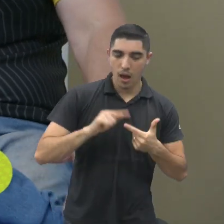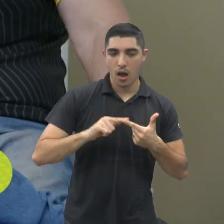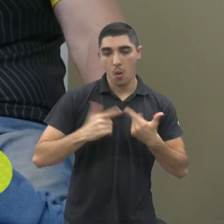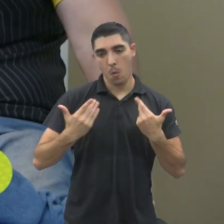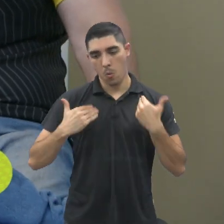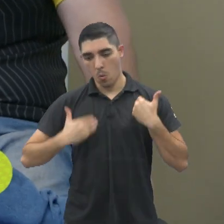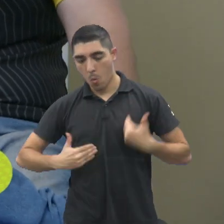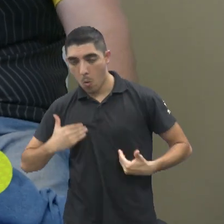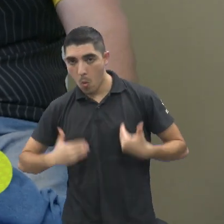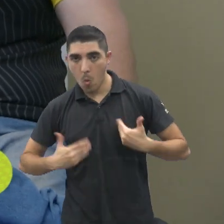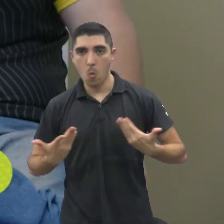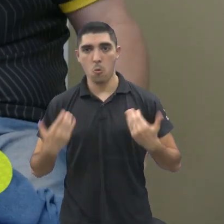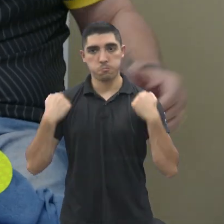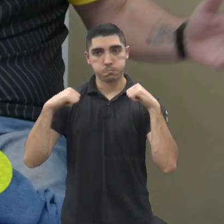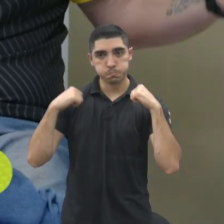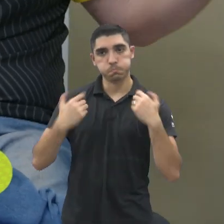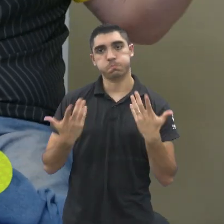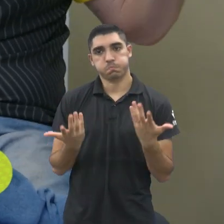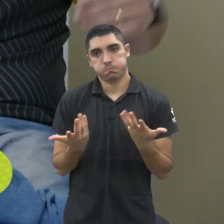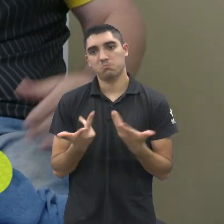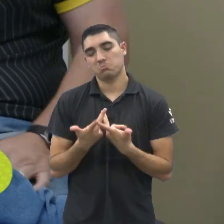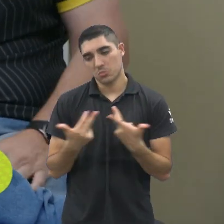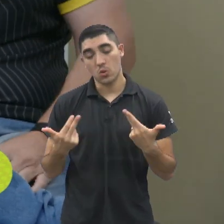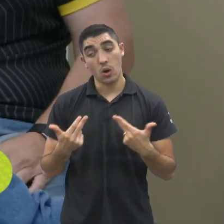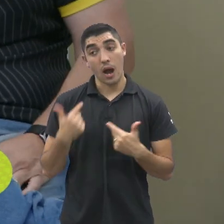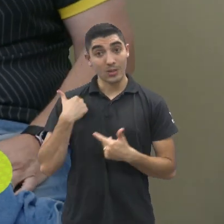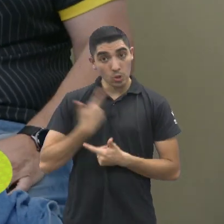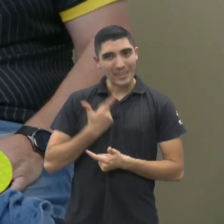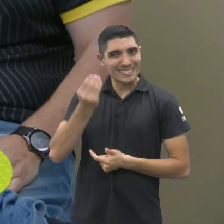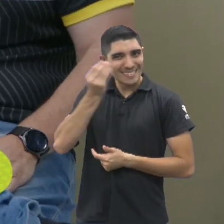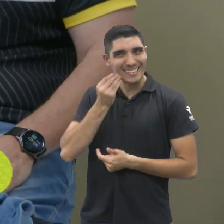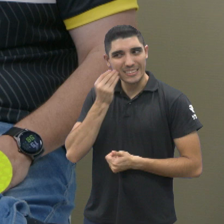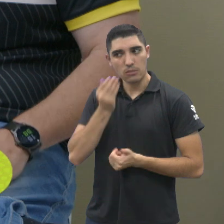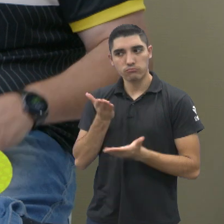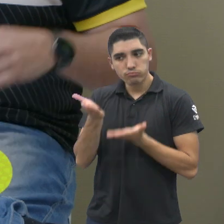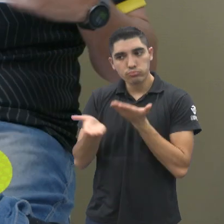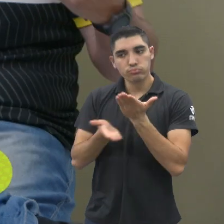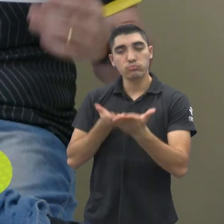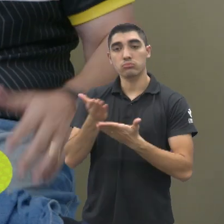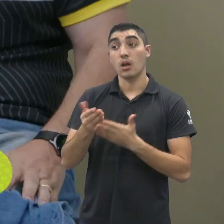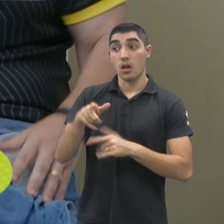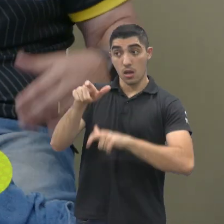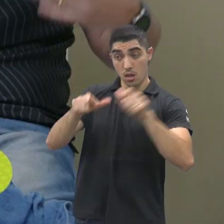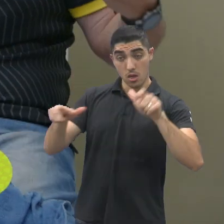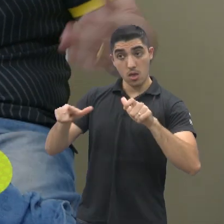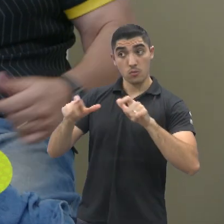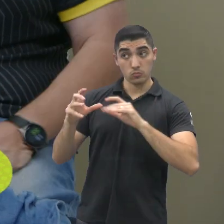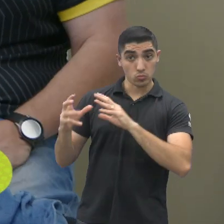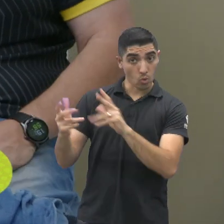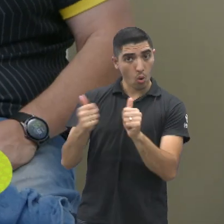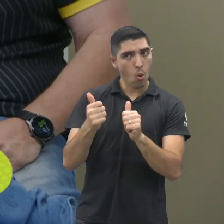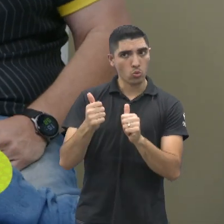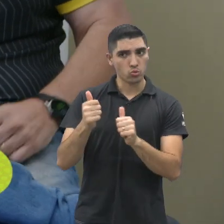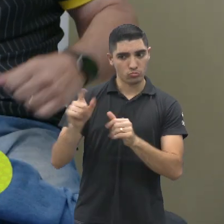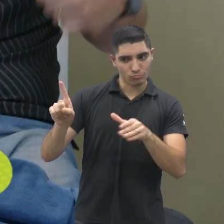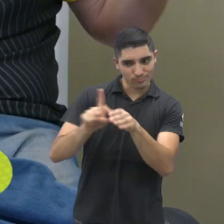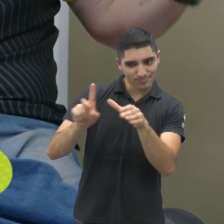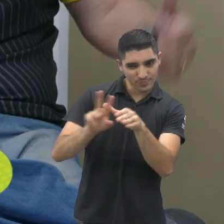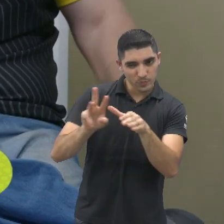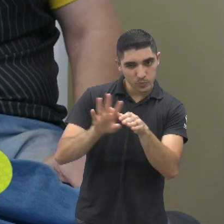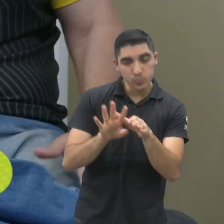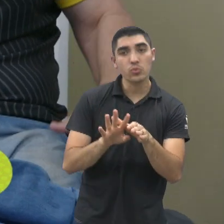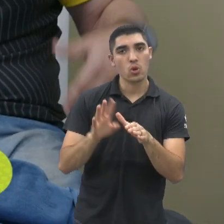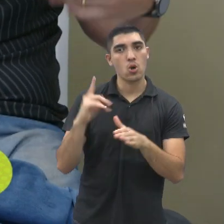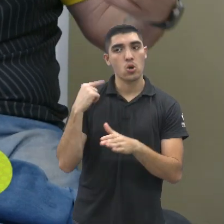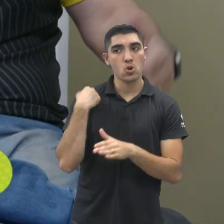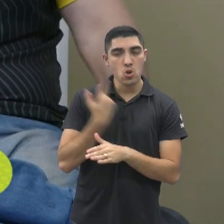nós estamos tentando mostrar isso para eles. Todos os atletas que estão chegam com muita informação, o futebol é muito pequeno, né? A gente conhece muita gente, então sabe